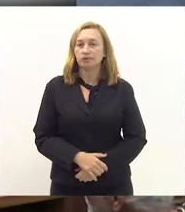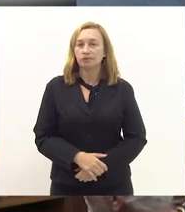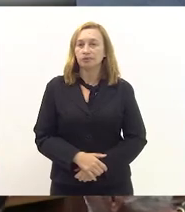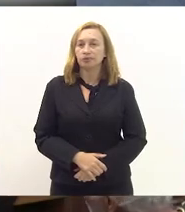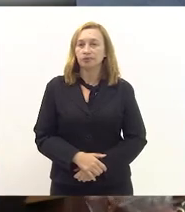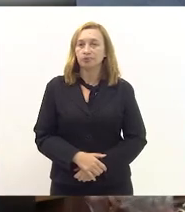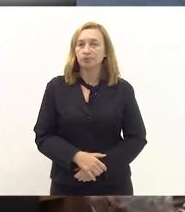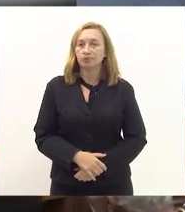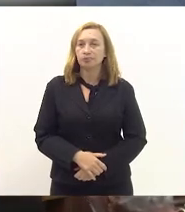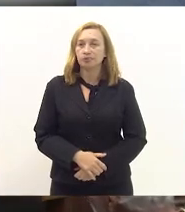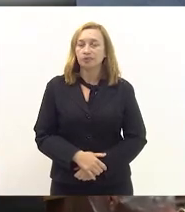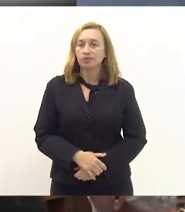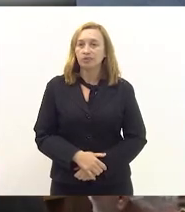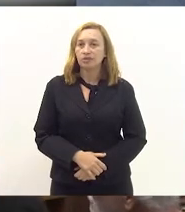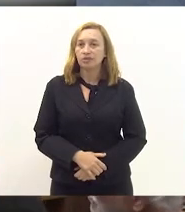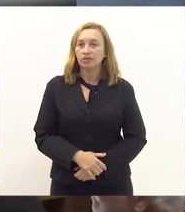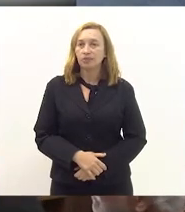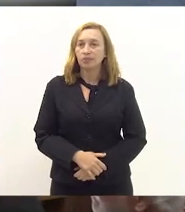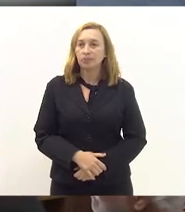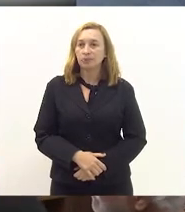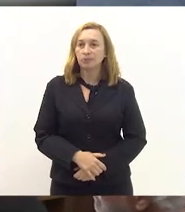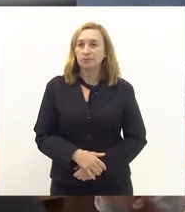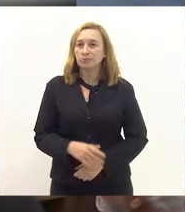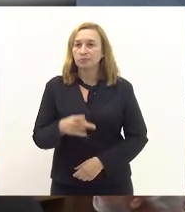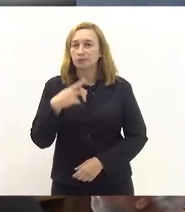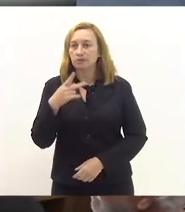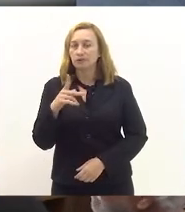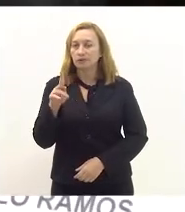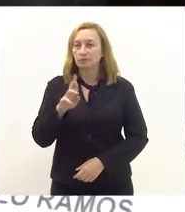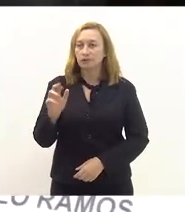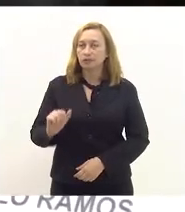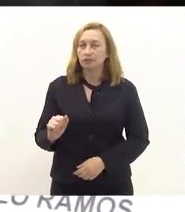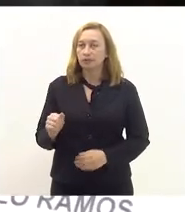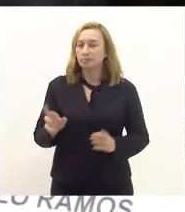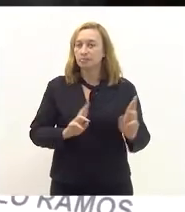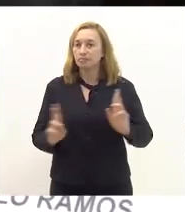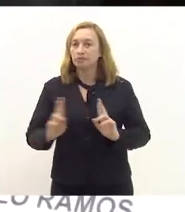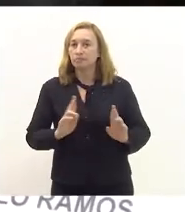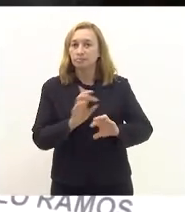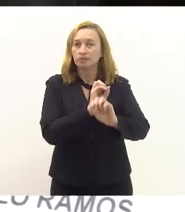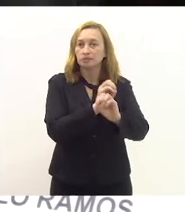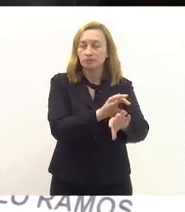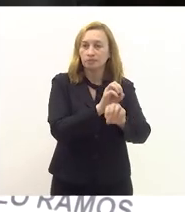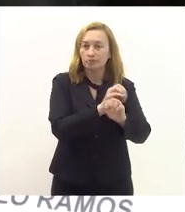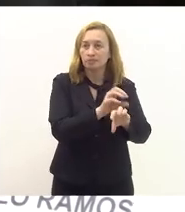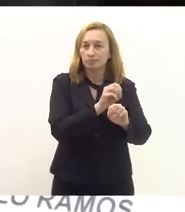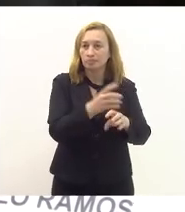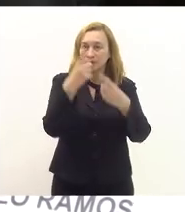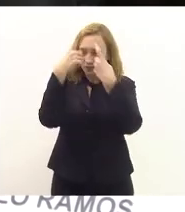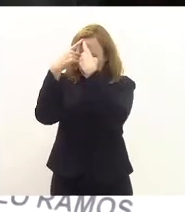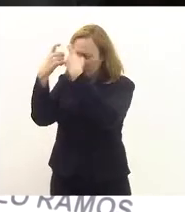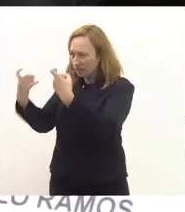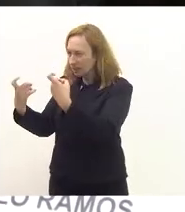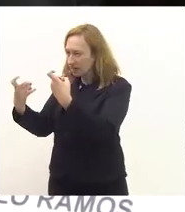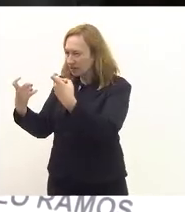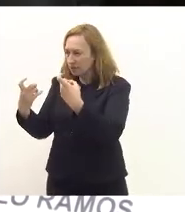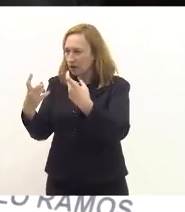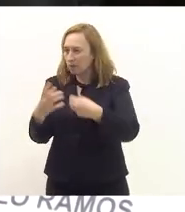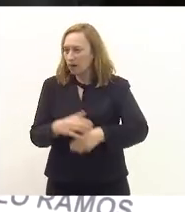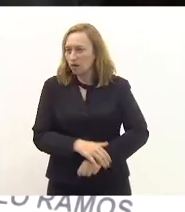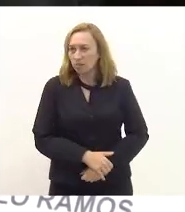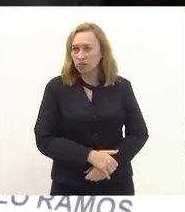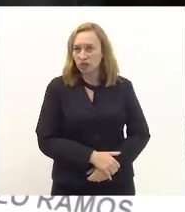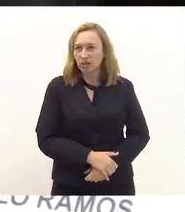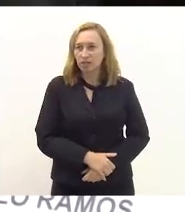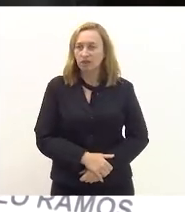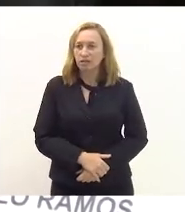fazendo uma citação do Brizola, que faz uma relação dele com a educação, com a violência, e que resume o